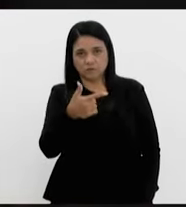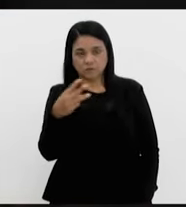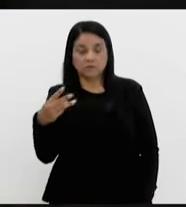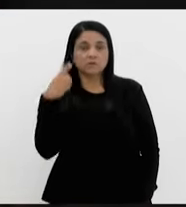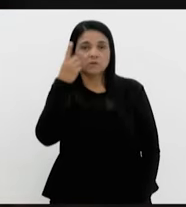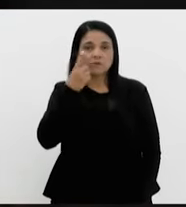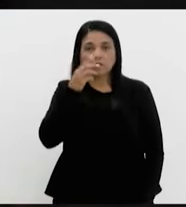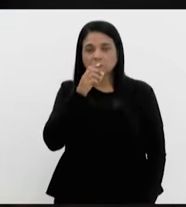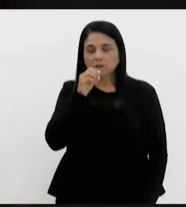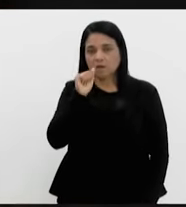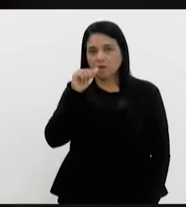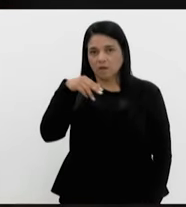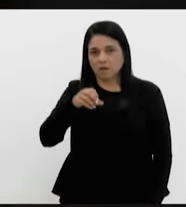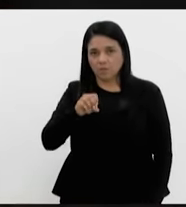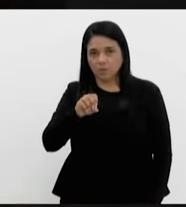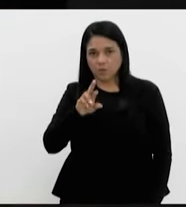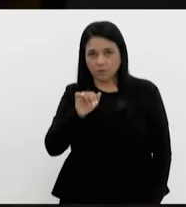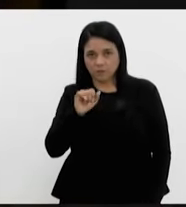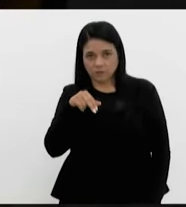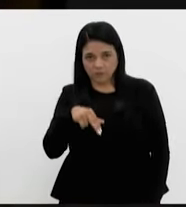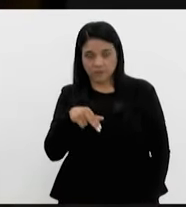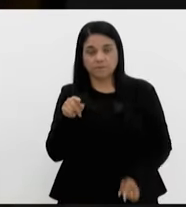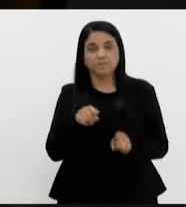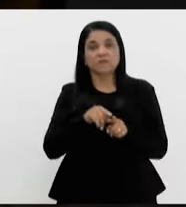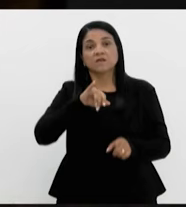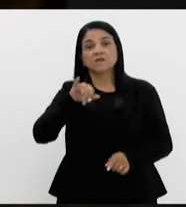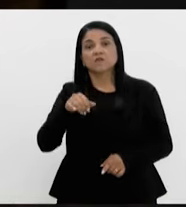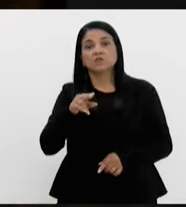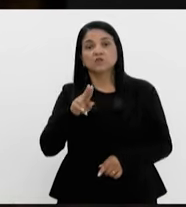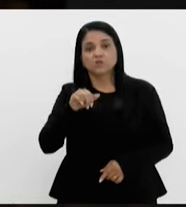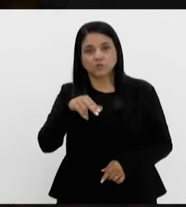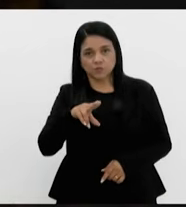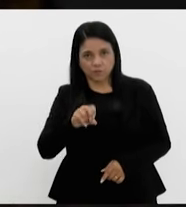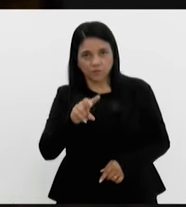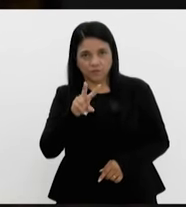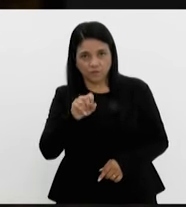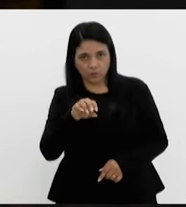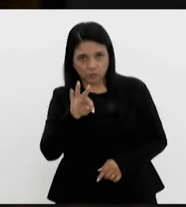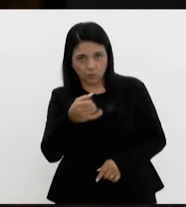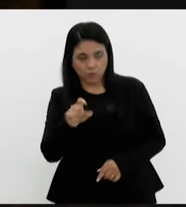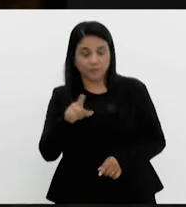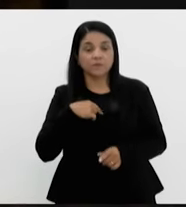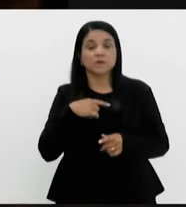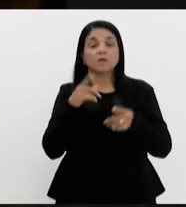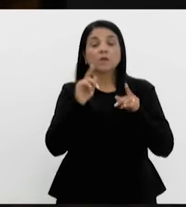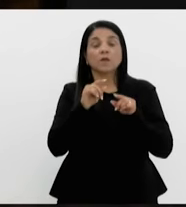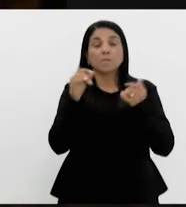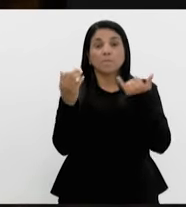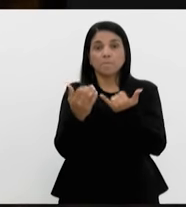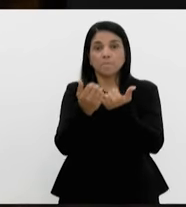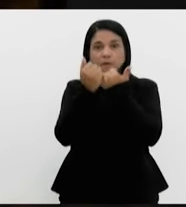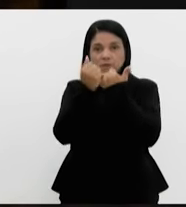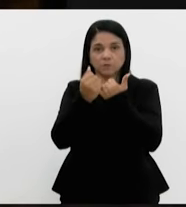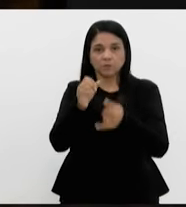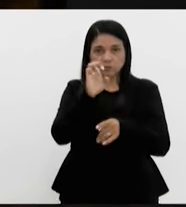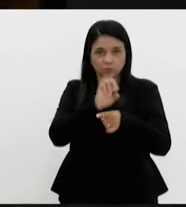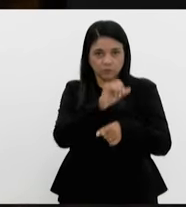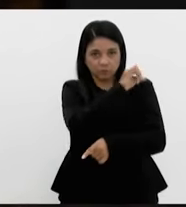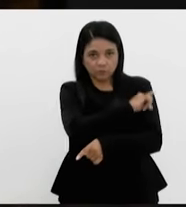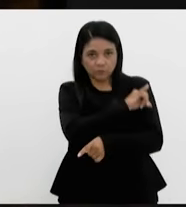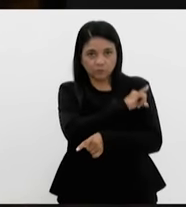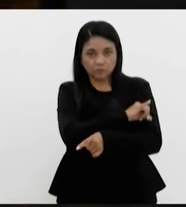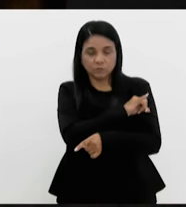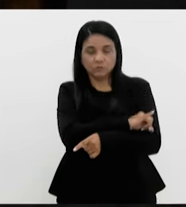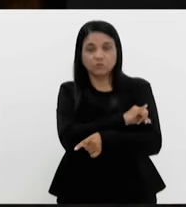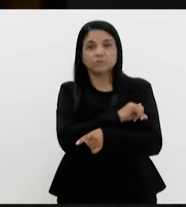Júnior, que considera patrimônio imaterial do Estado do Rio de Janeiro, para fins de preservação cultural, a galeria da velha